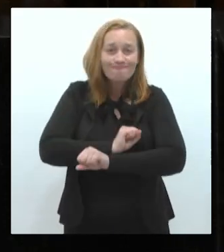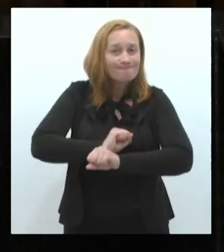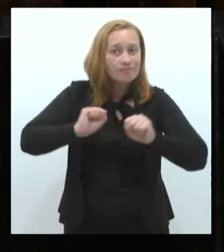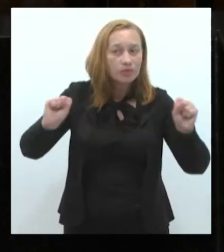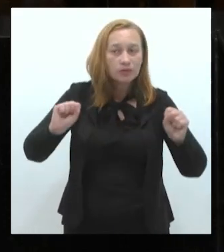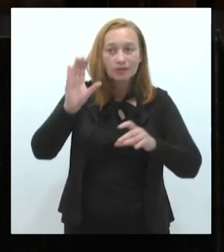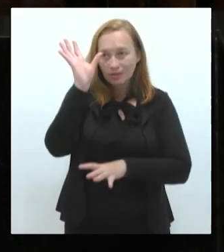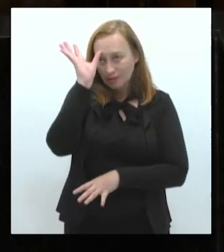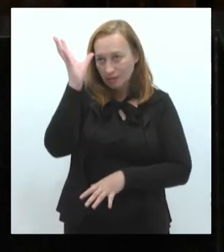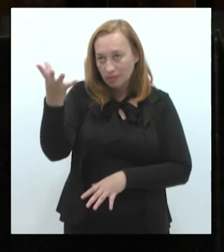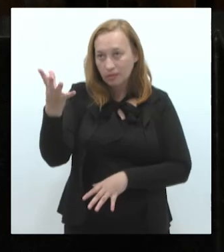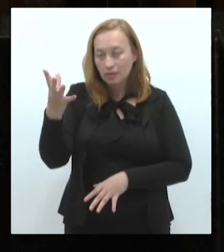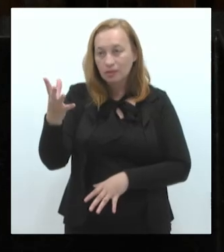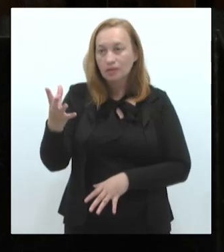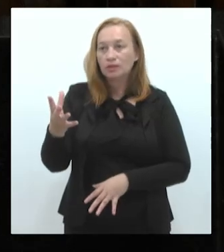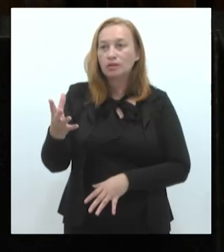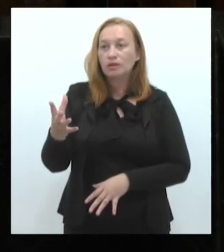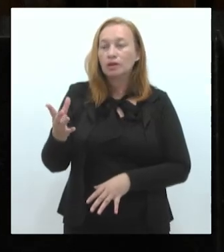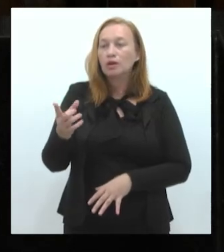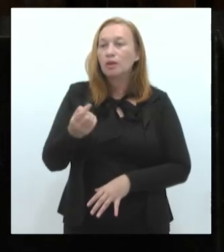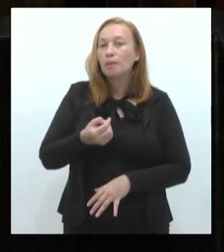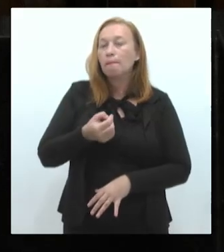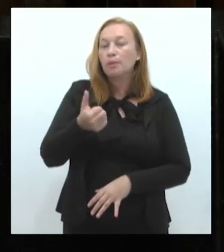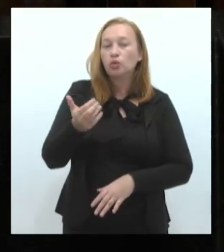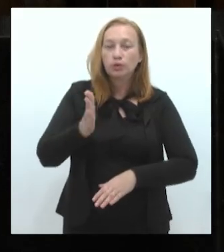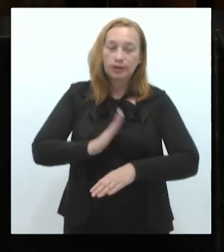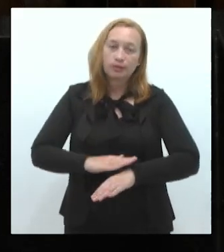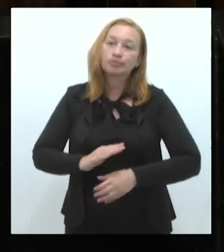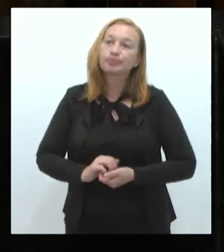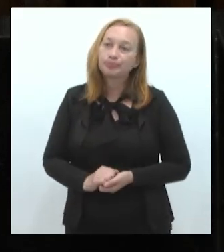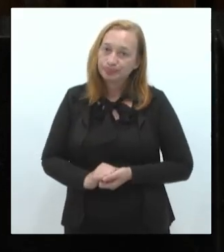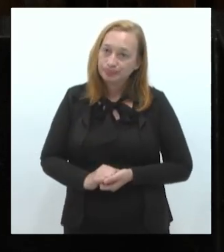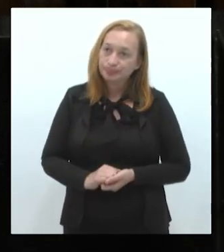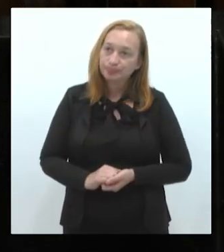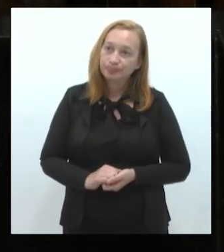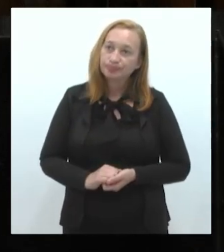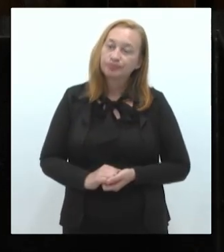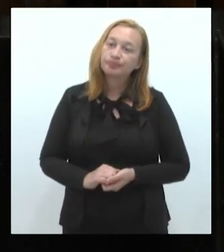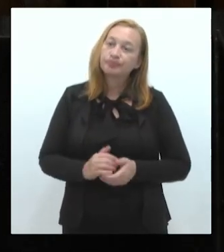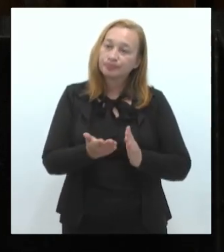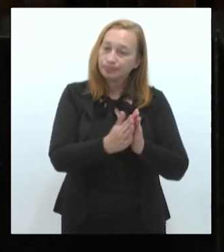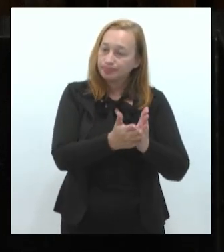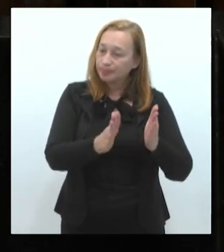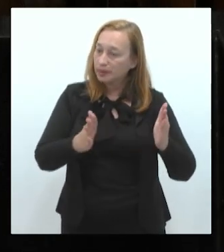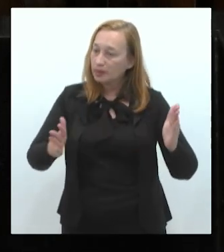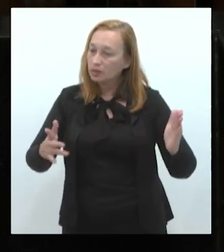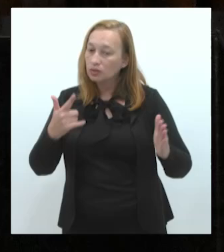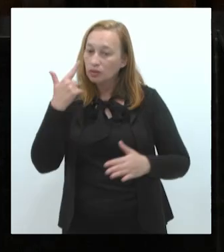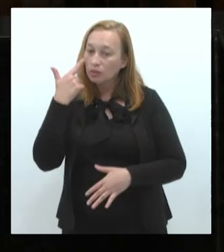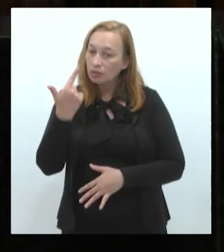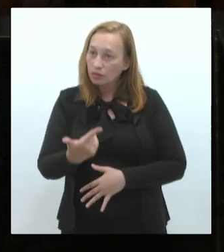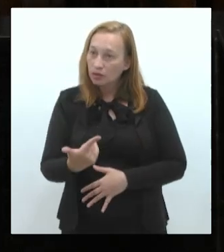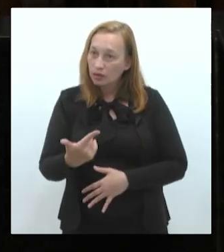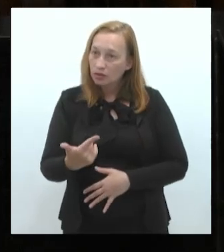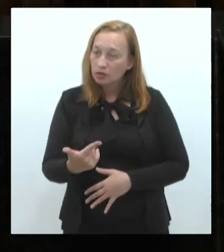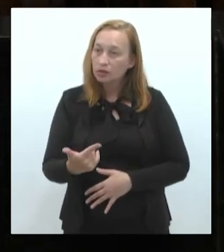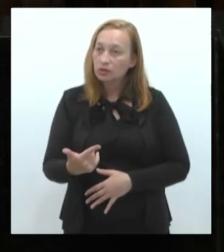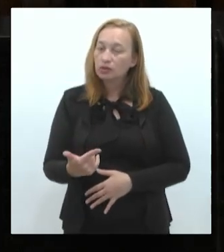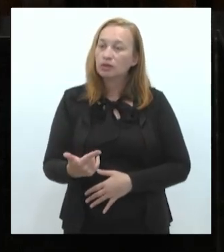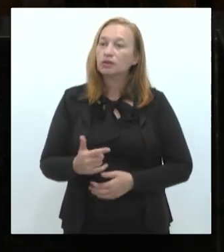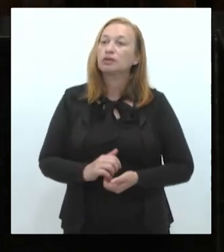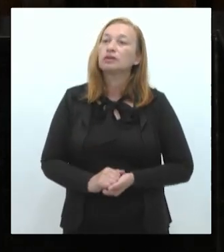de resolver num curto prazo essa situação, dado esse histórico que nós estamos vendo de desmonte